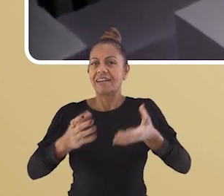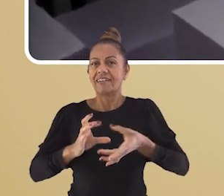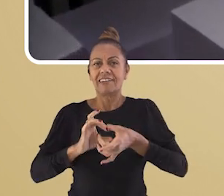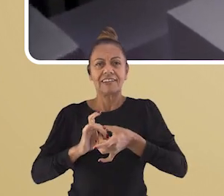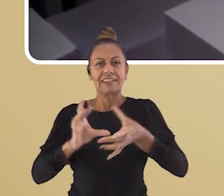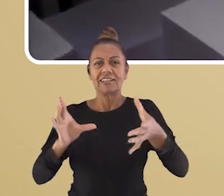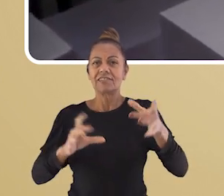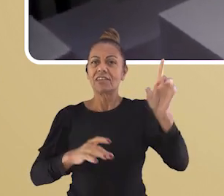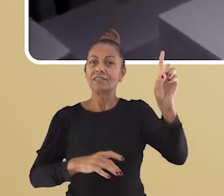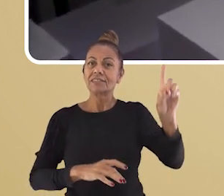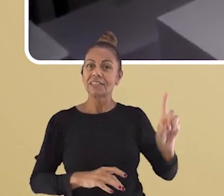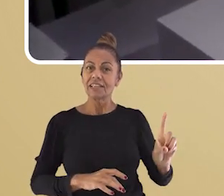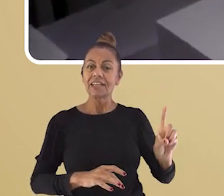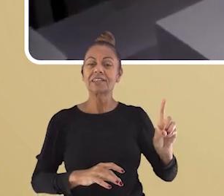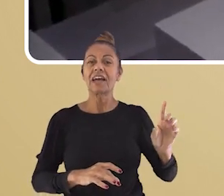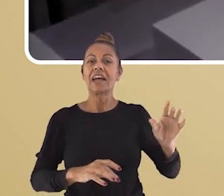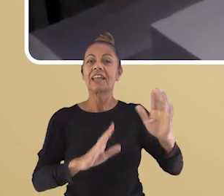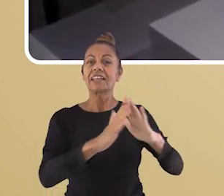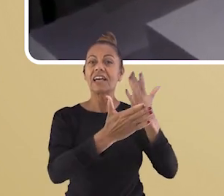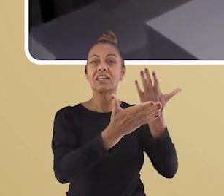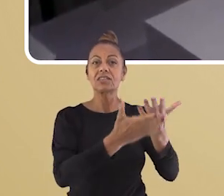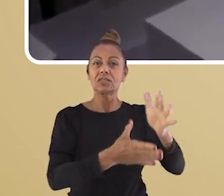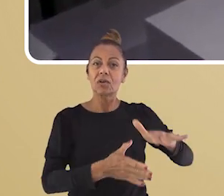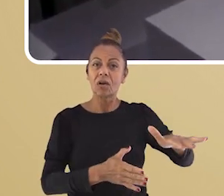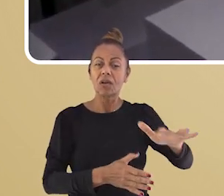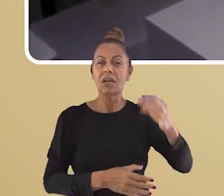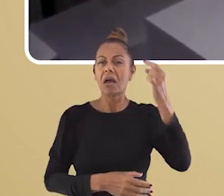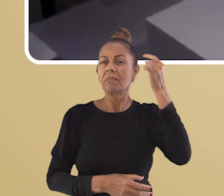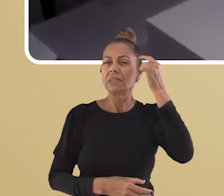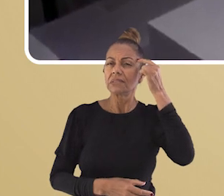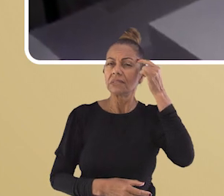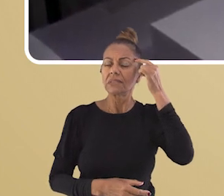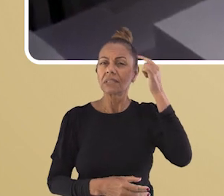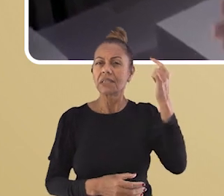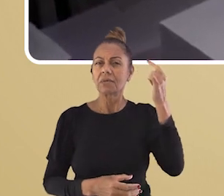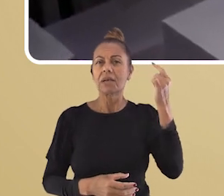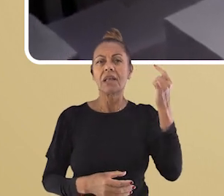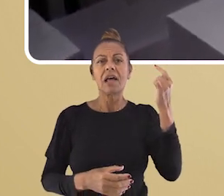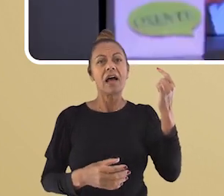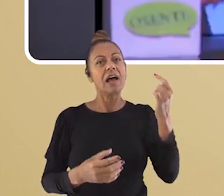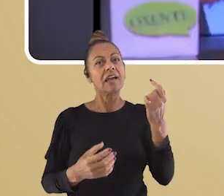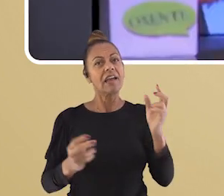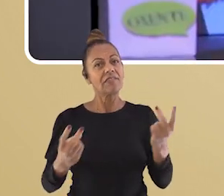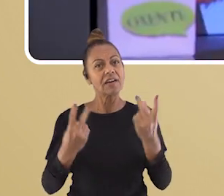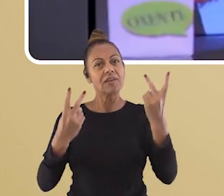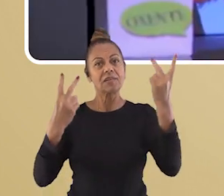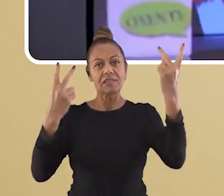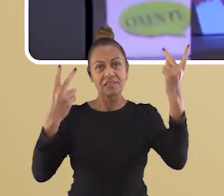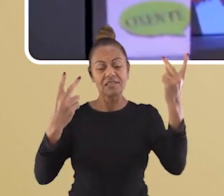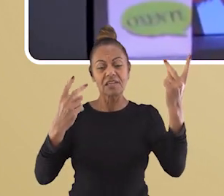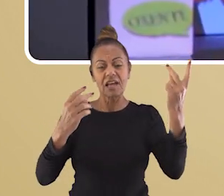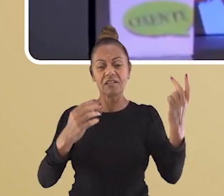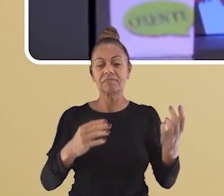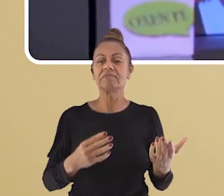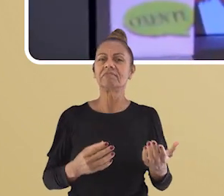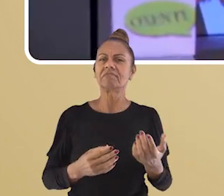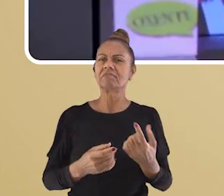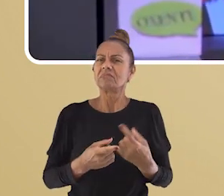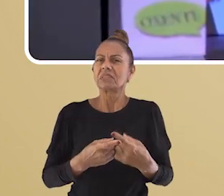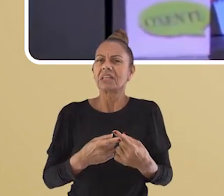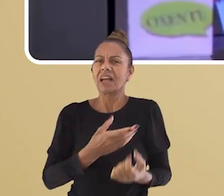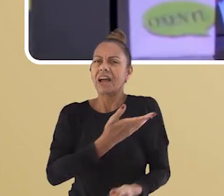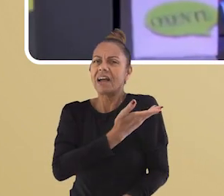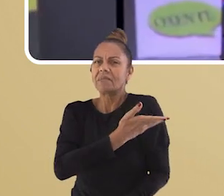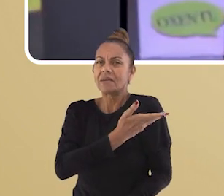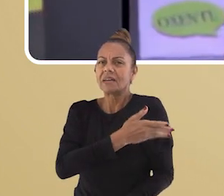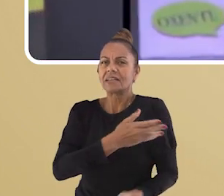de todos, na escola aprendemos a pensar e valorizar apenas a norma padrão. Será isso o motivo de tanto preconceito